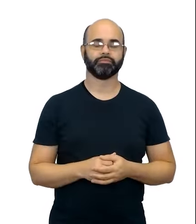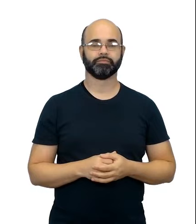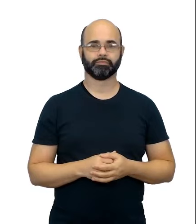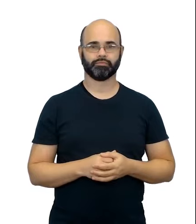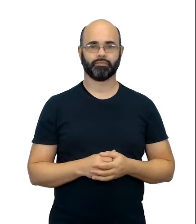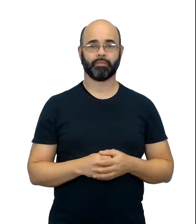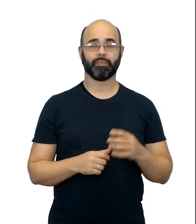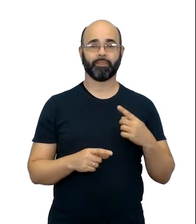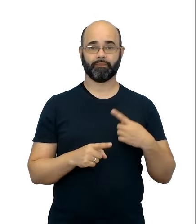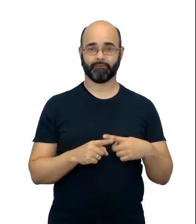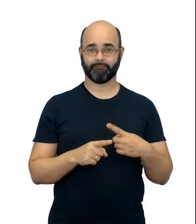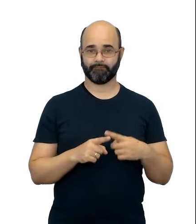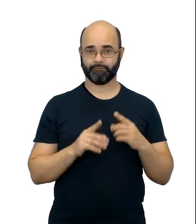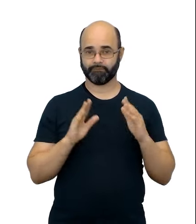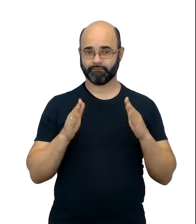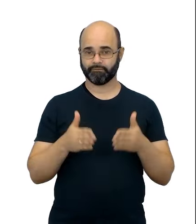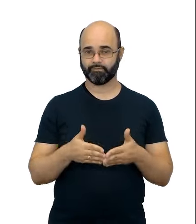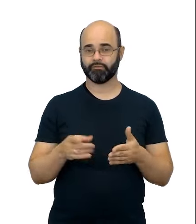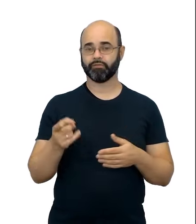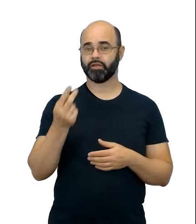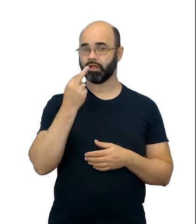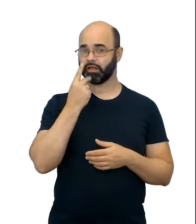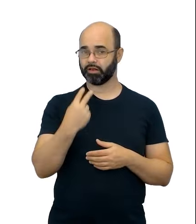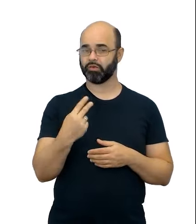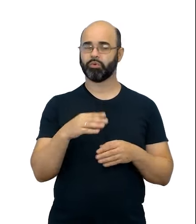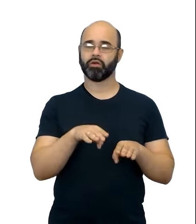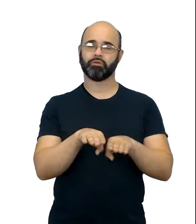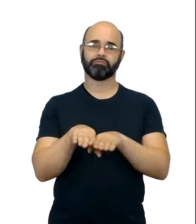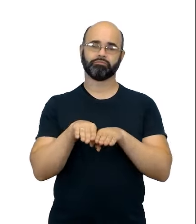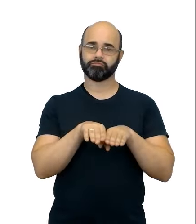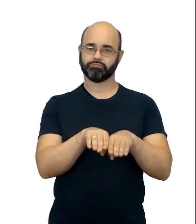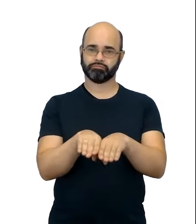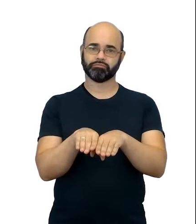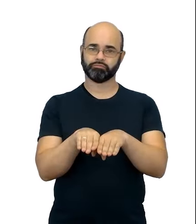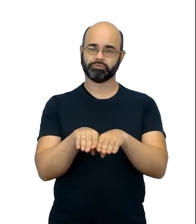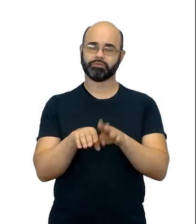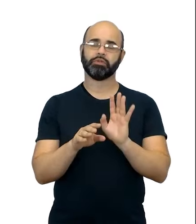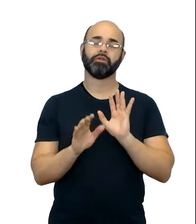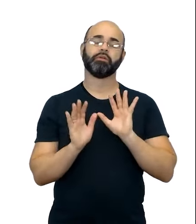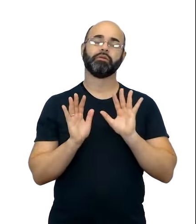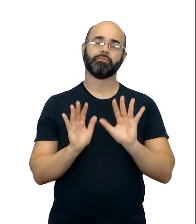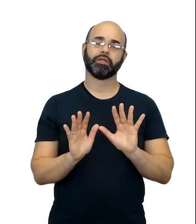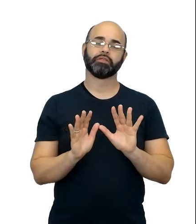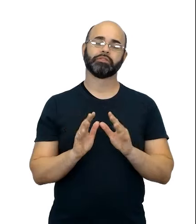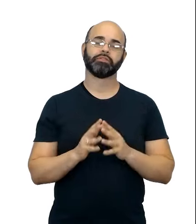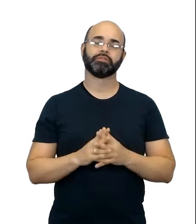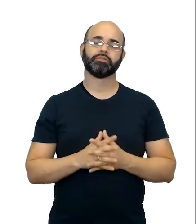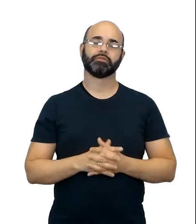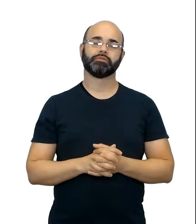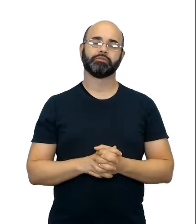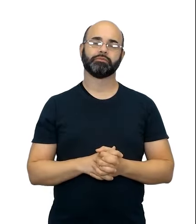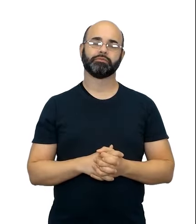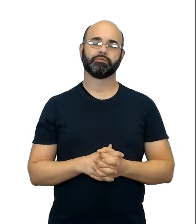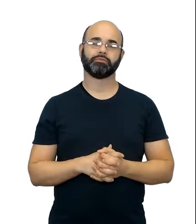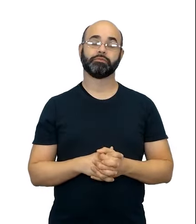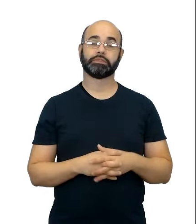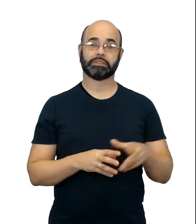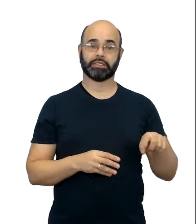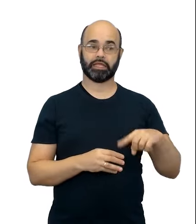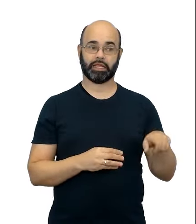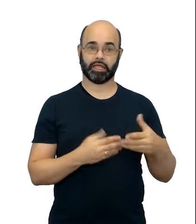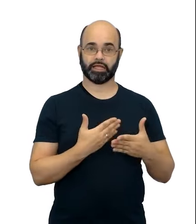direcionados à língua dentro da norma padrão. Também é importante destacar que esses estudos devem